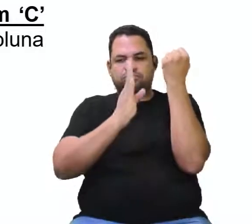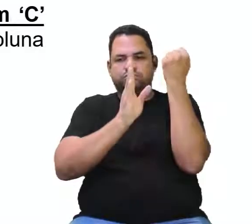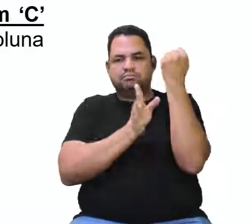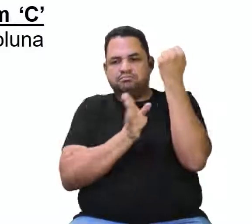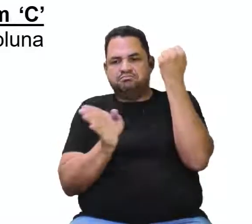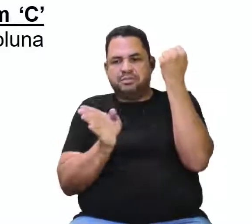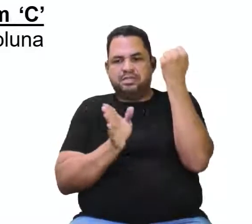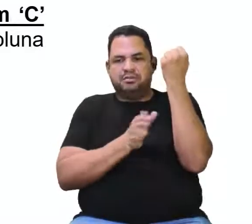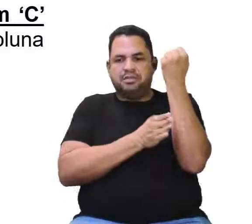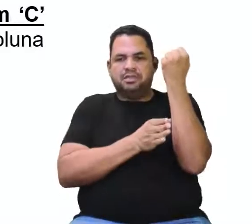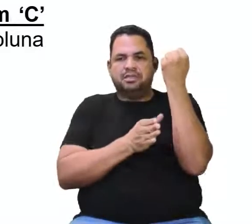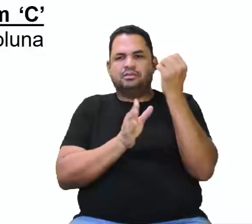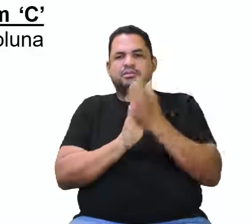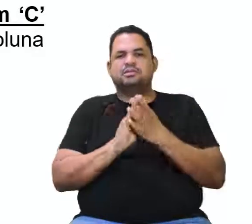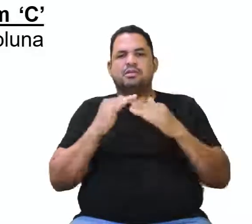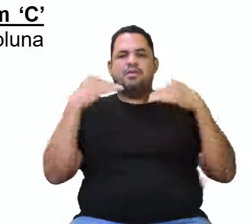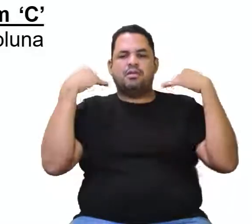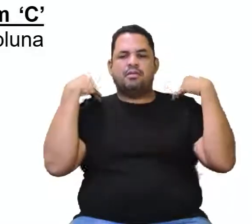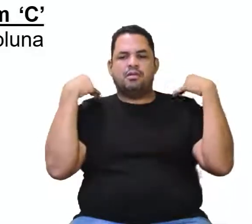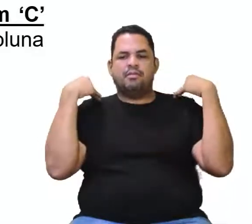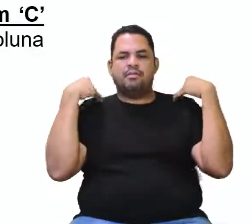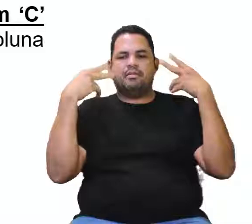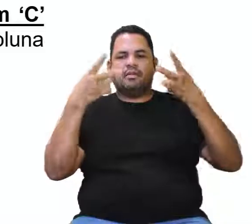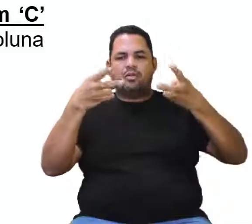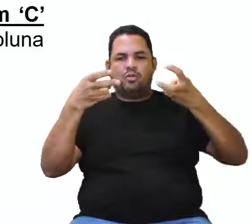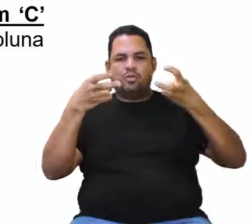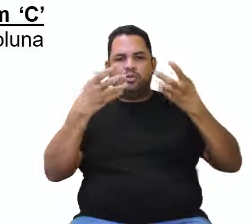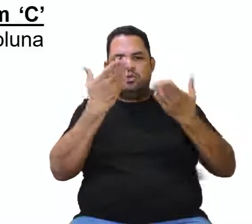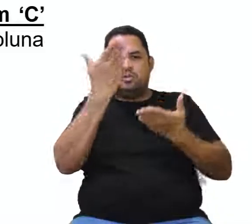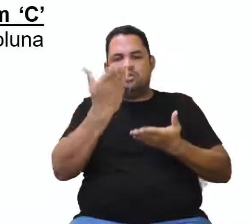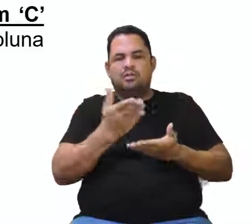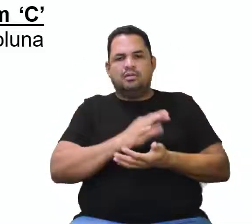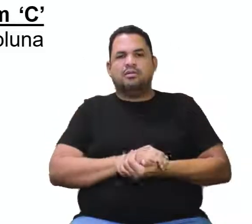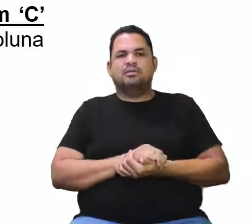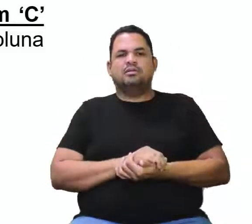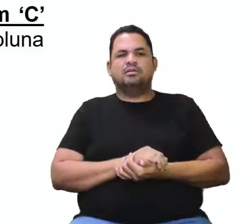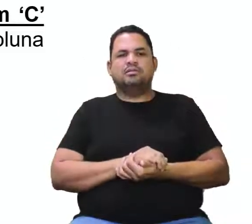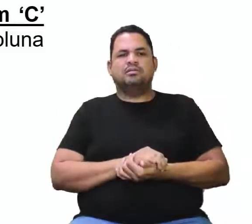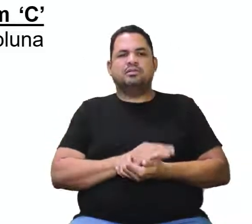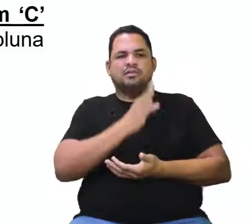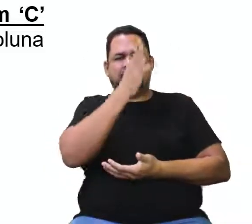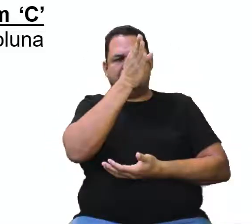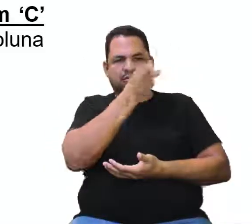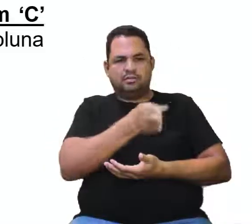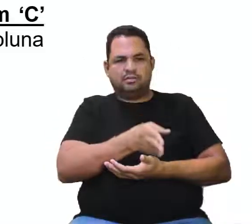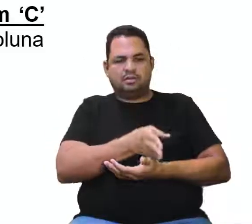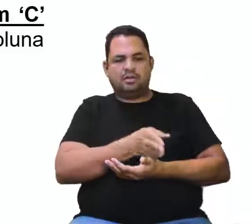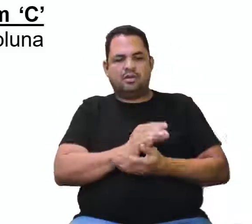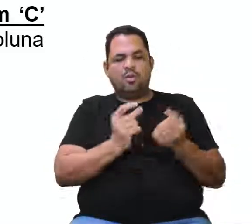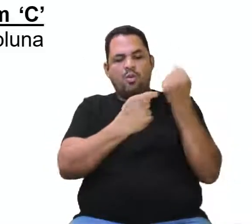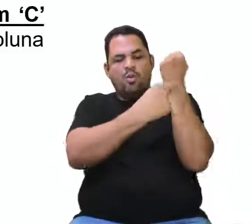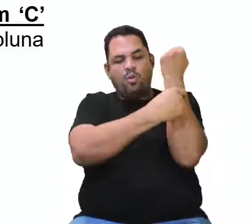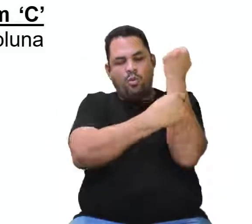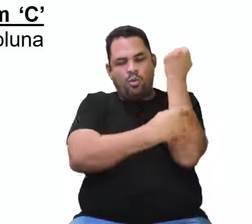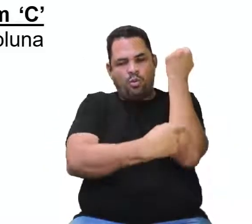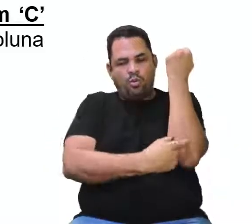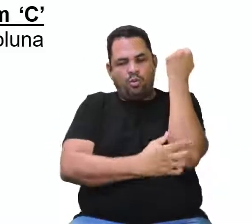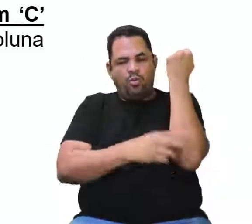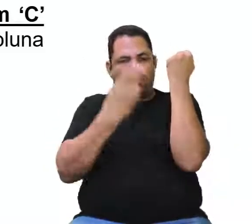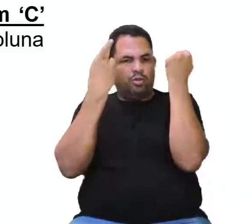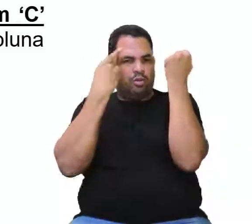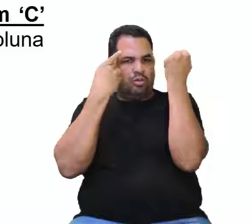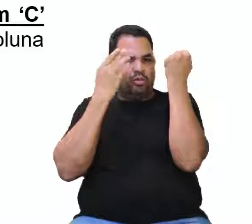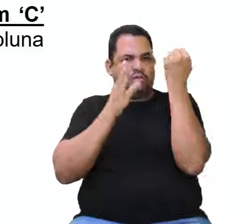pela variação da altura dos ombros. Então, né? A gente tem aqui uma coluna normal, que está bem ereta. Isso. E